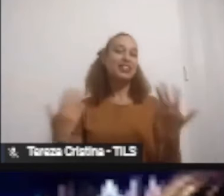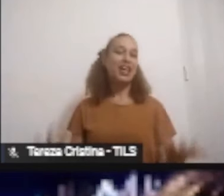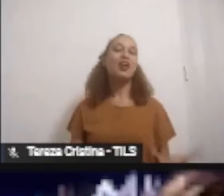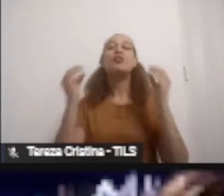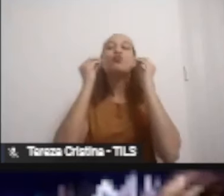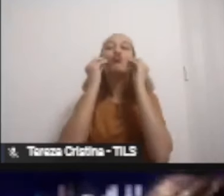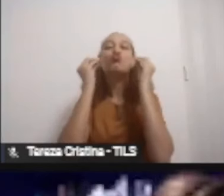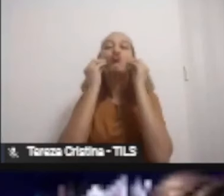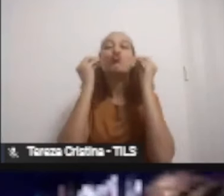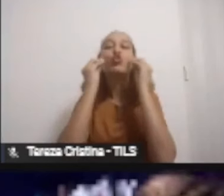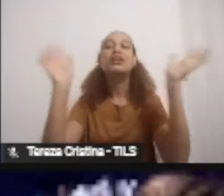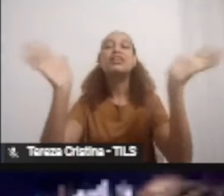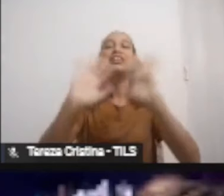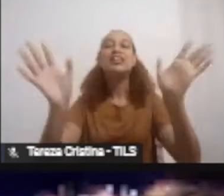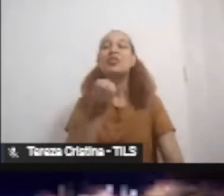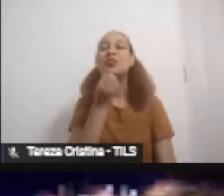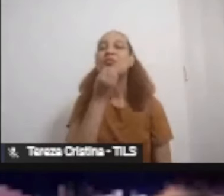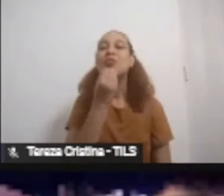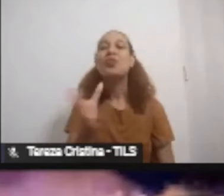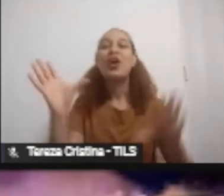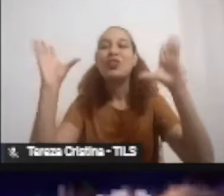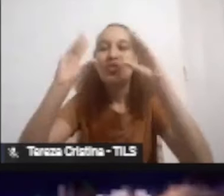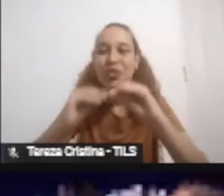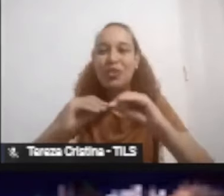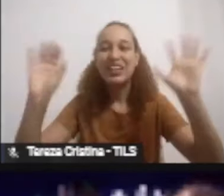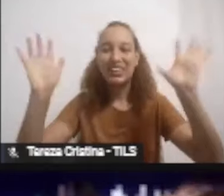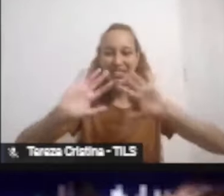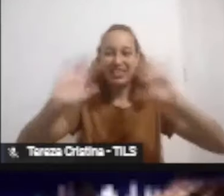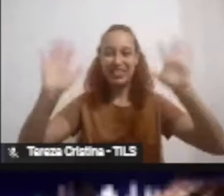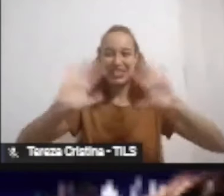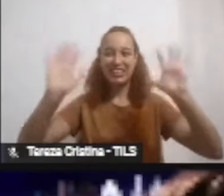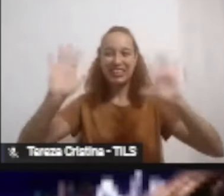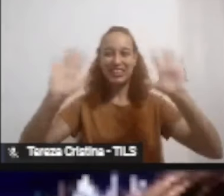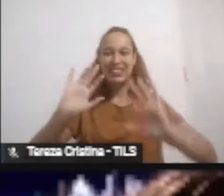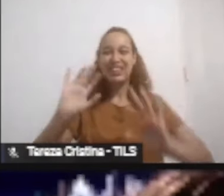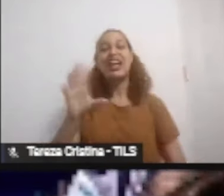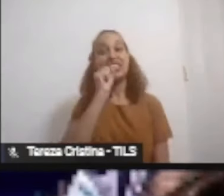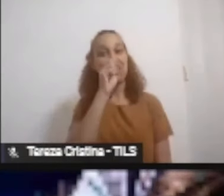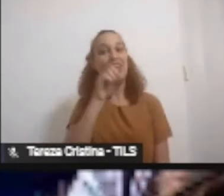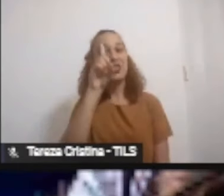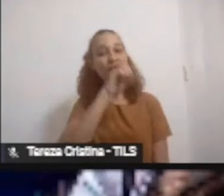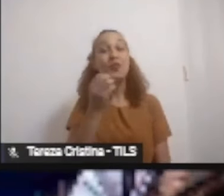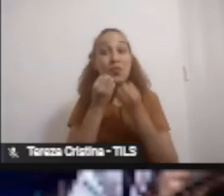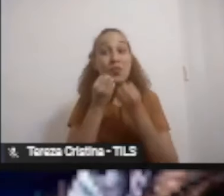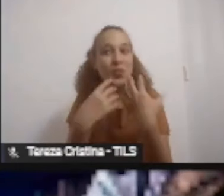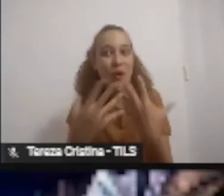um beijo, boa noite. Beijo, lindona. Bom final de semana, com cuidado.